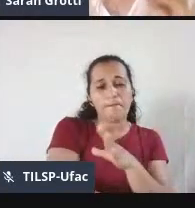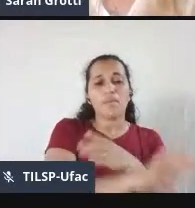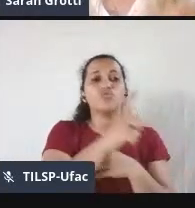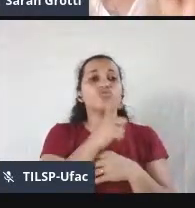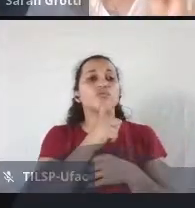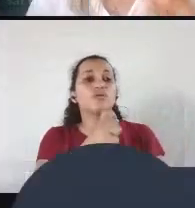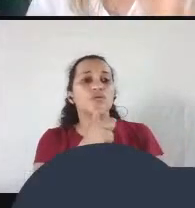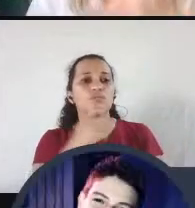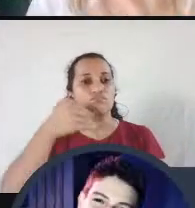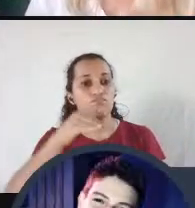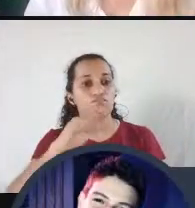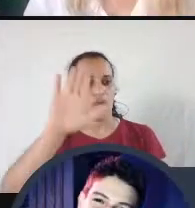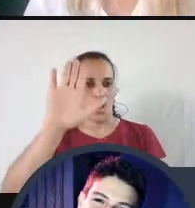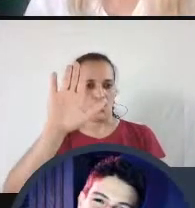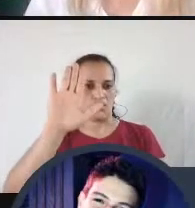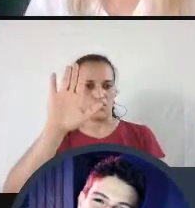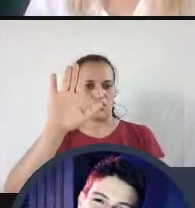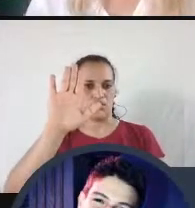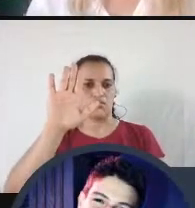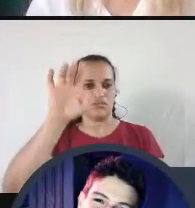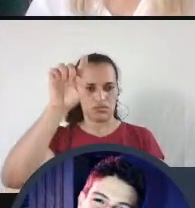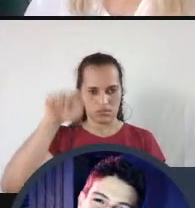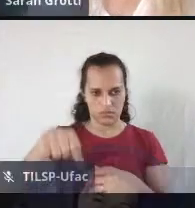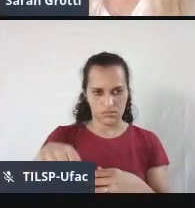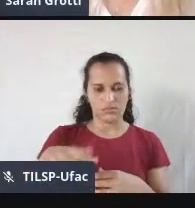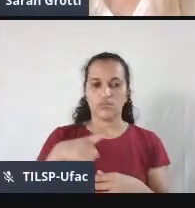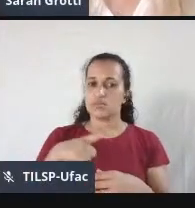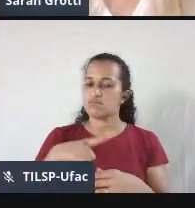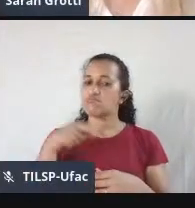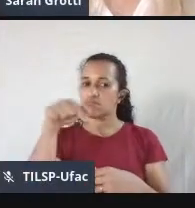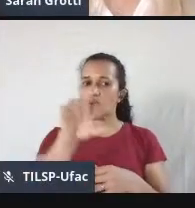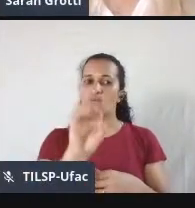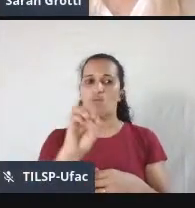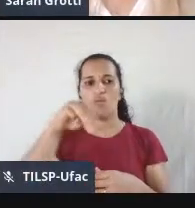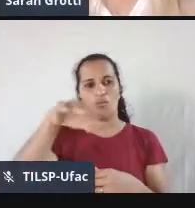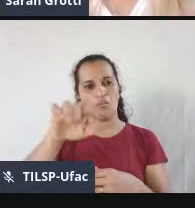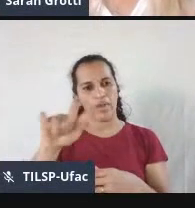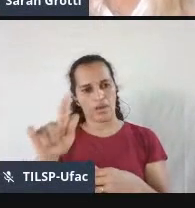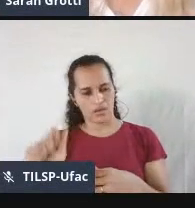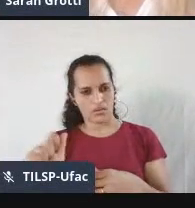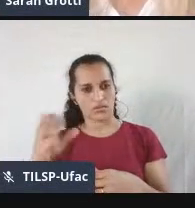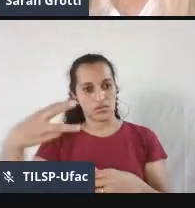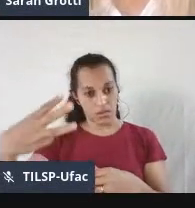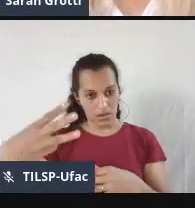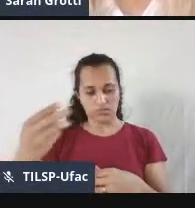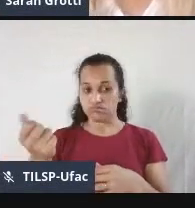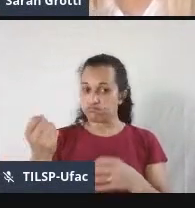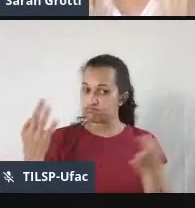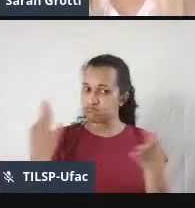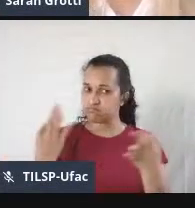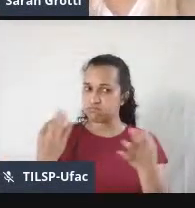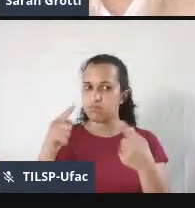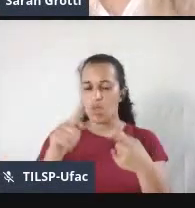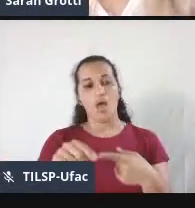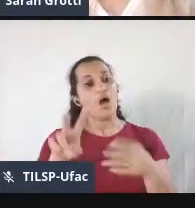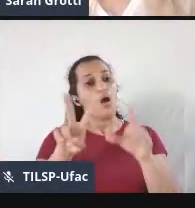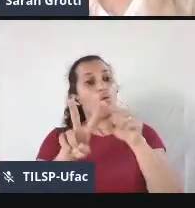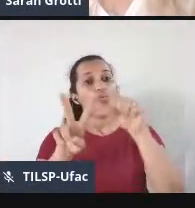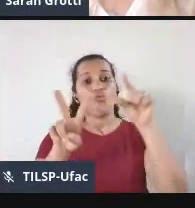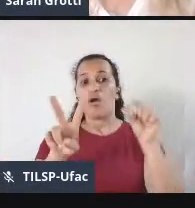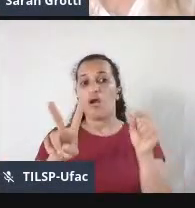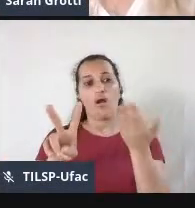geladas, realmente que vão ter ali o ômega 3 purinho. Já que o vegetariano não come peixe,